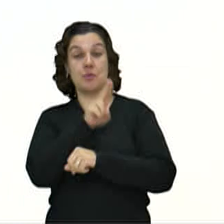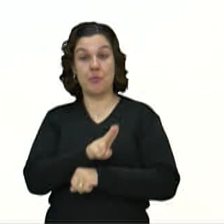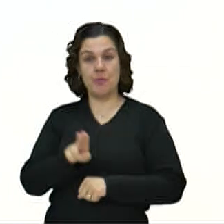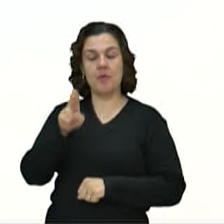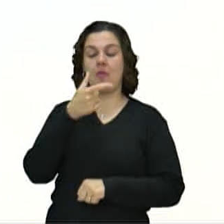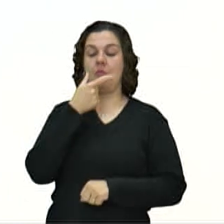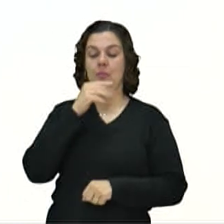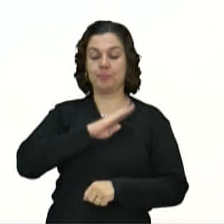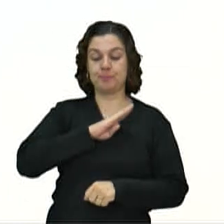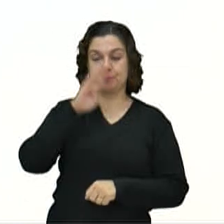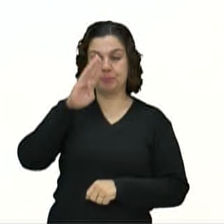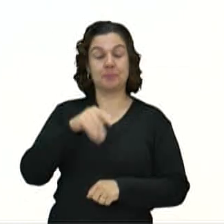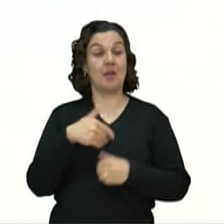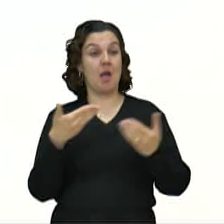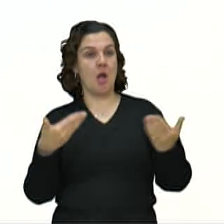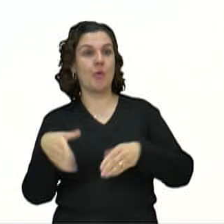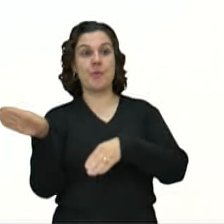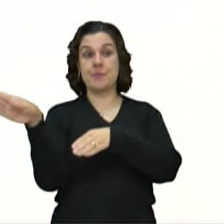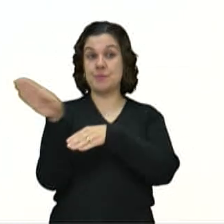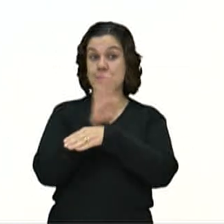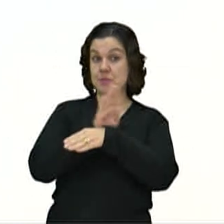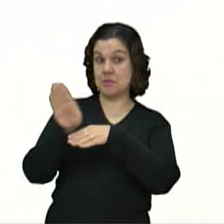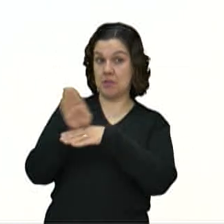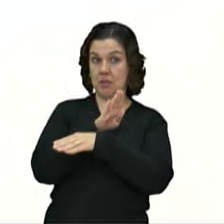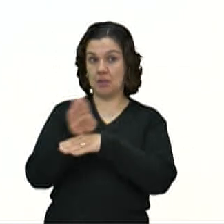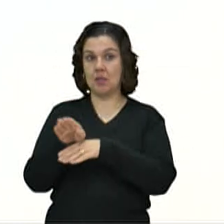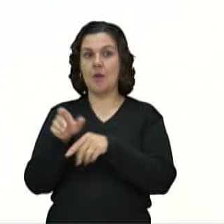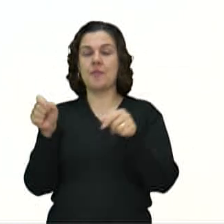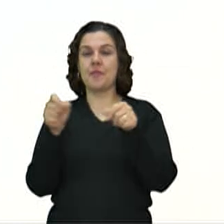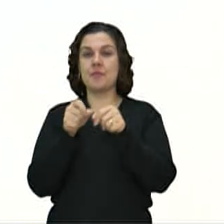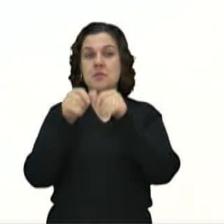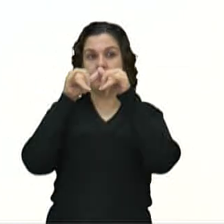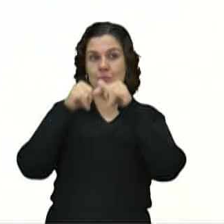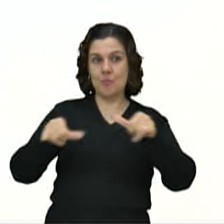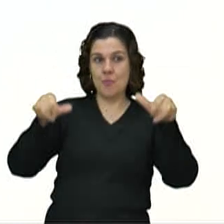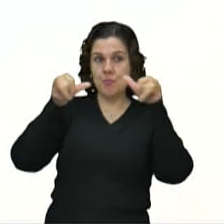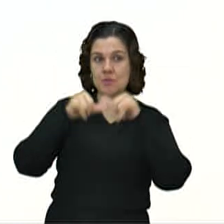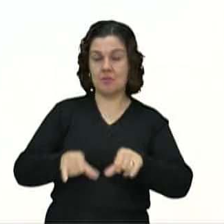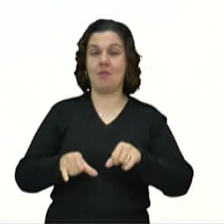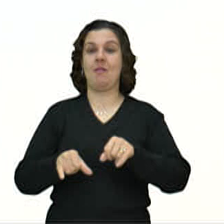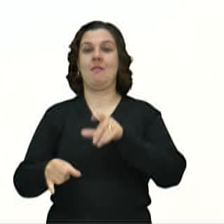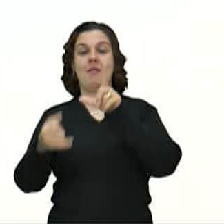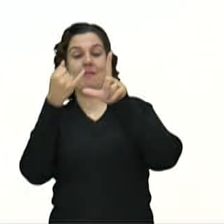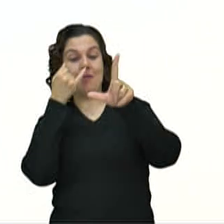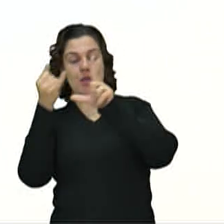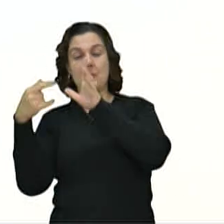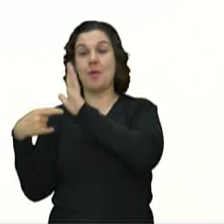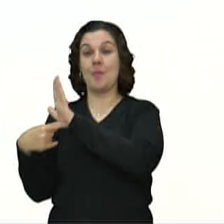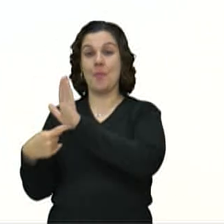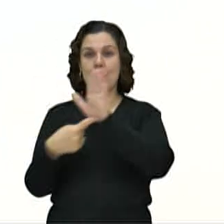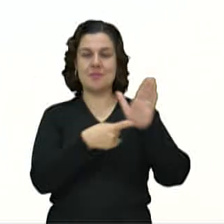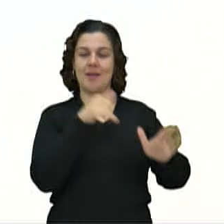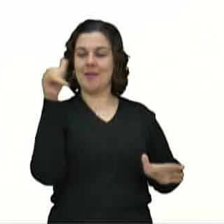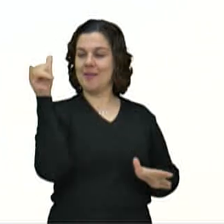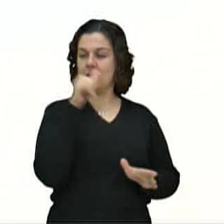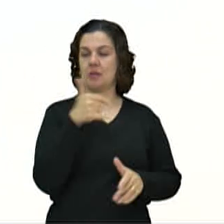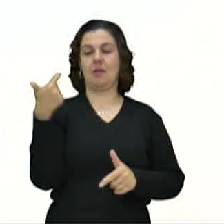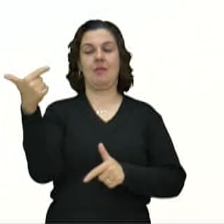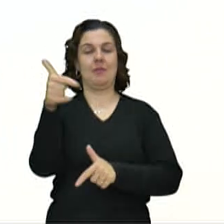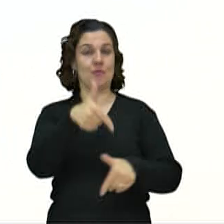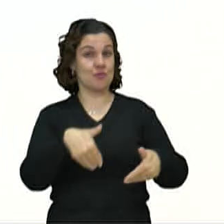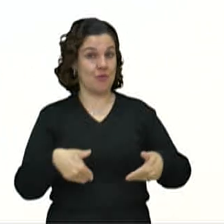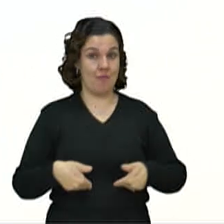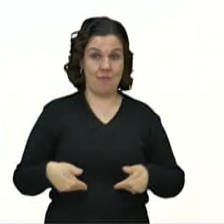pelo Mussolini. Já o cinema era usado para fabricar e divulgar imagens que mostravam uma Itália sem